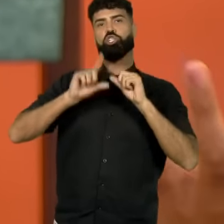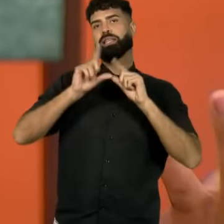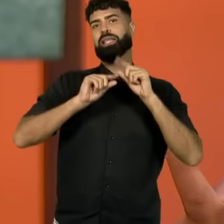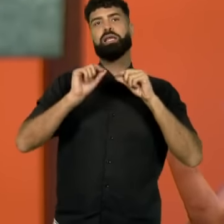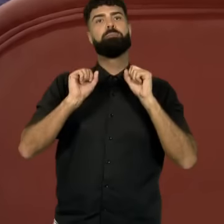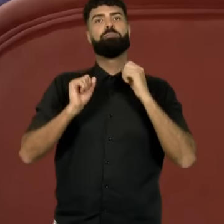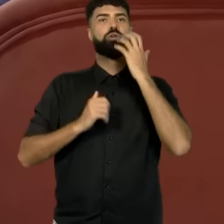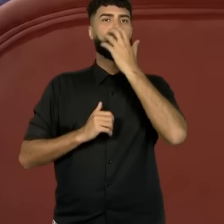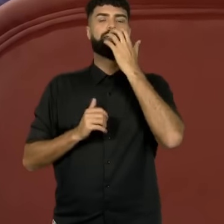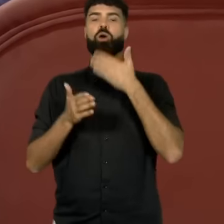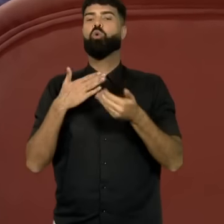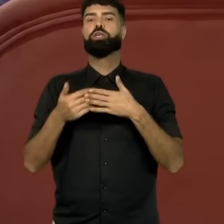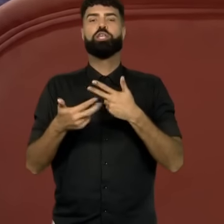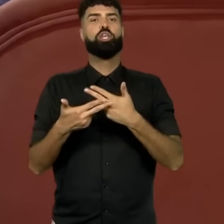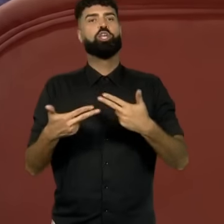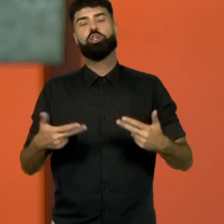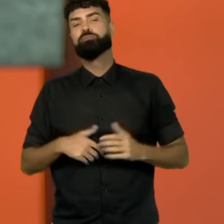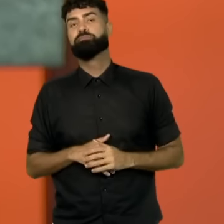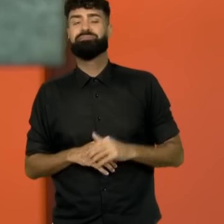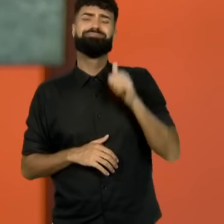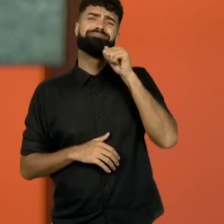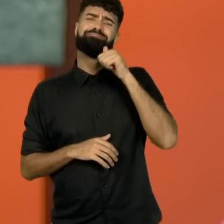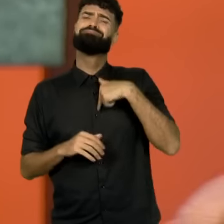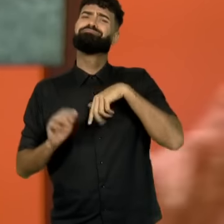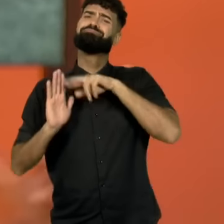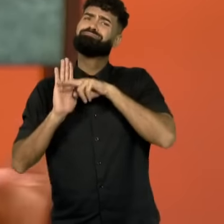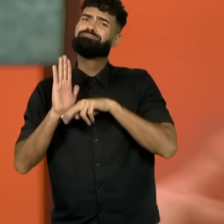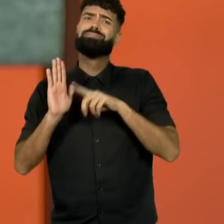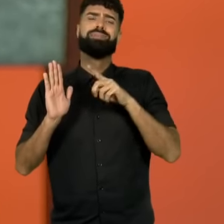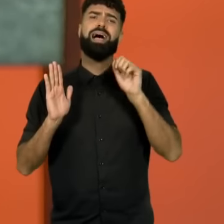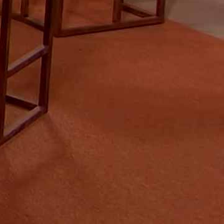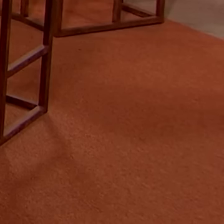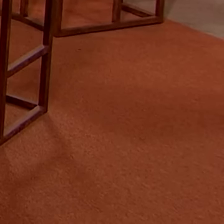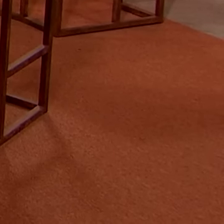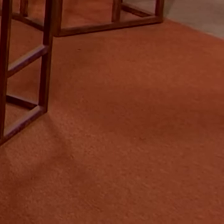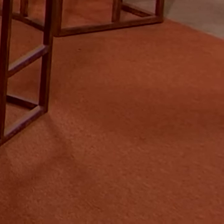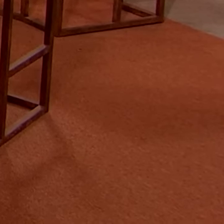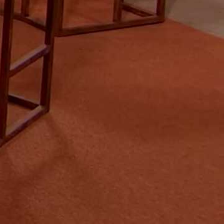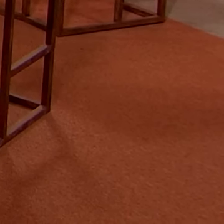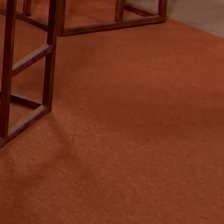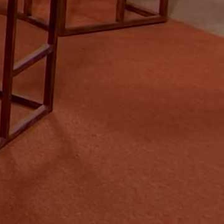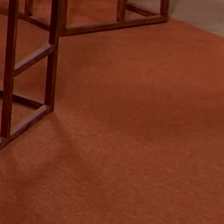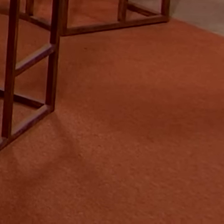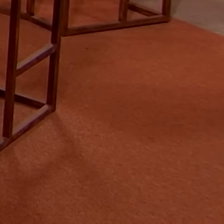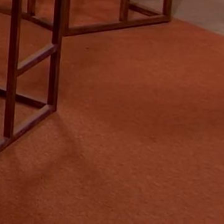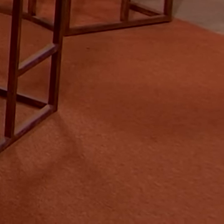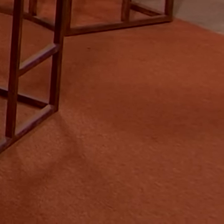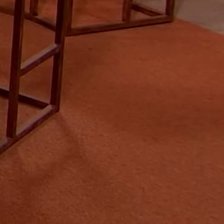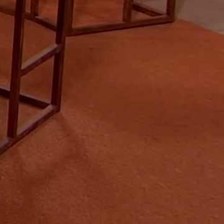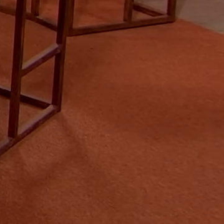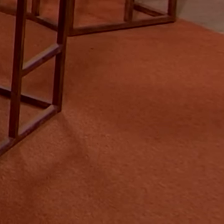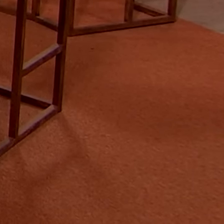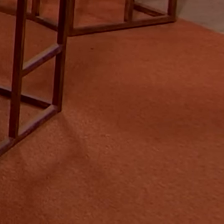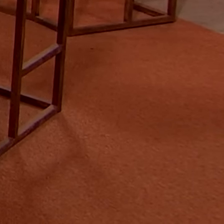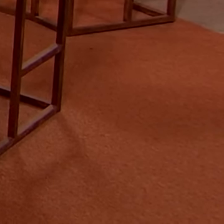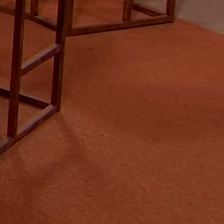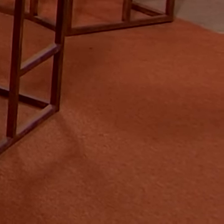cantar qualquer coisa. Claro, Ela passeava pelo repertório de Antônio Maria e Dolores Duran. Dolores Duran, então, exatamente. Porque ela era